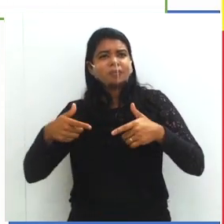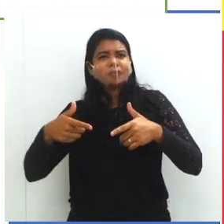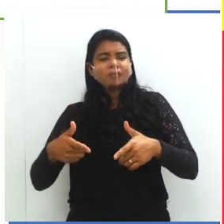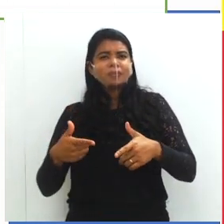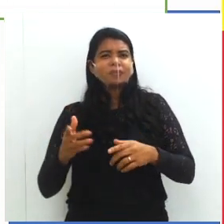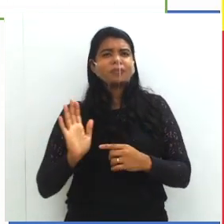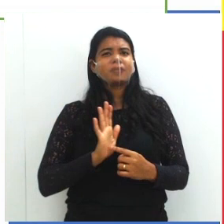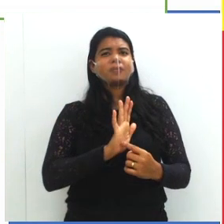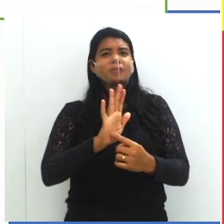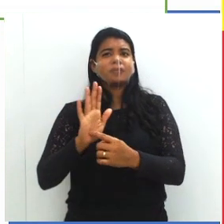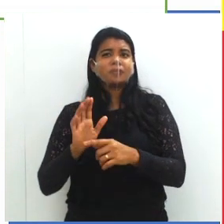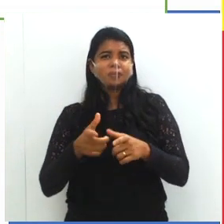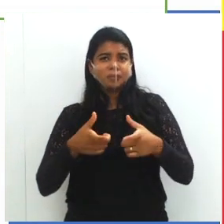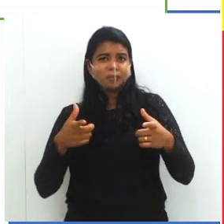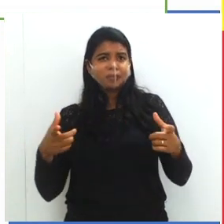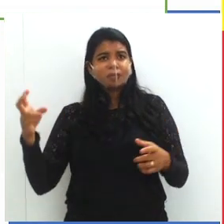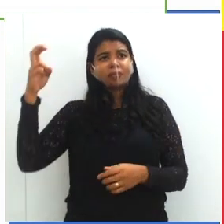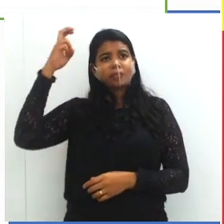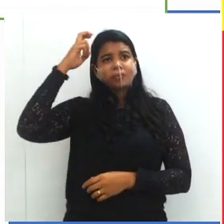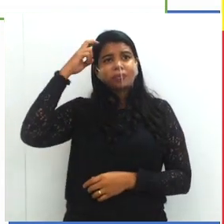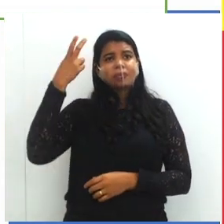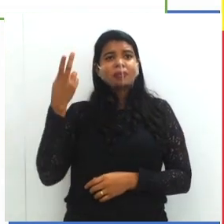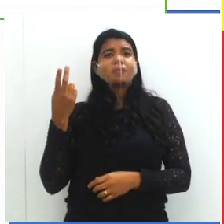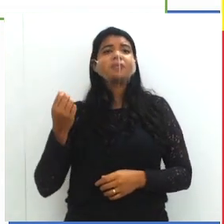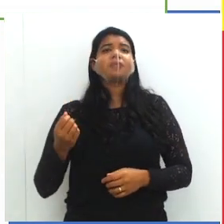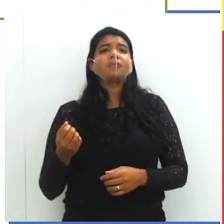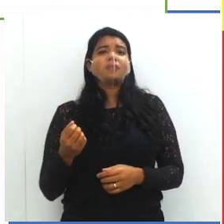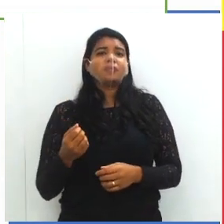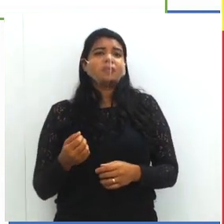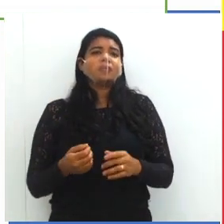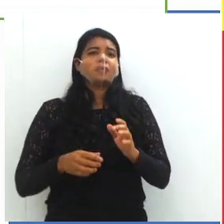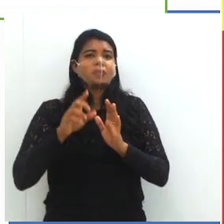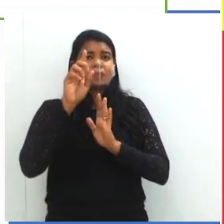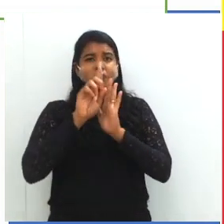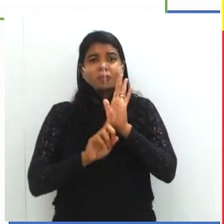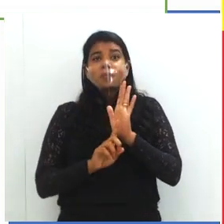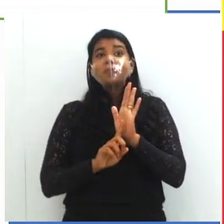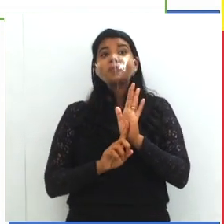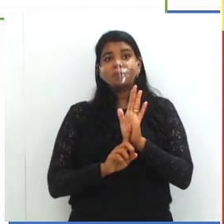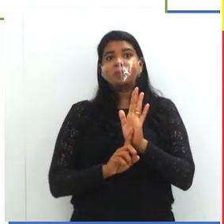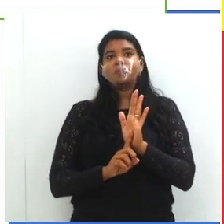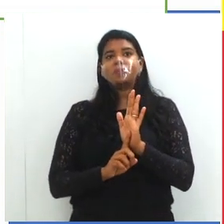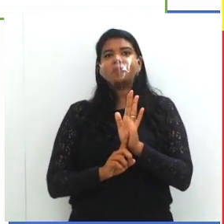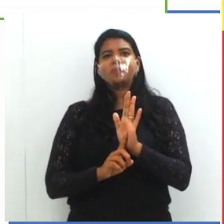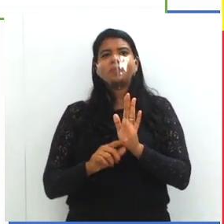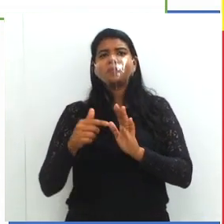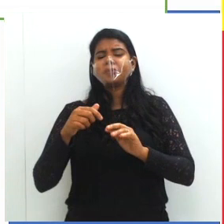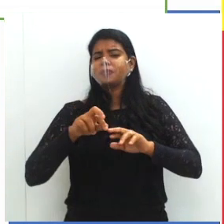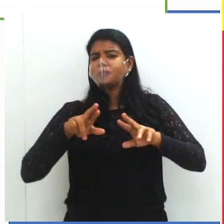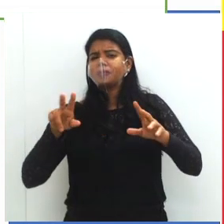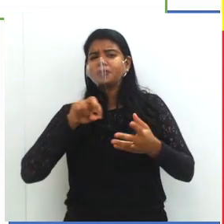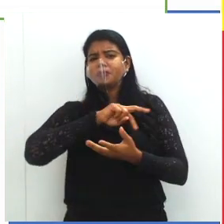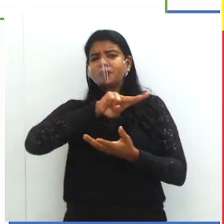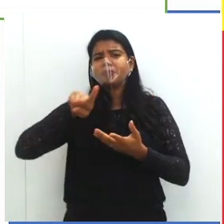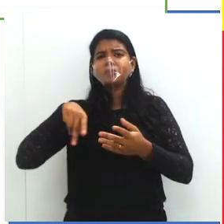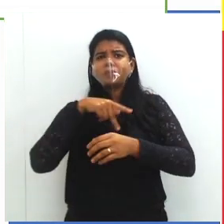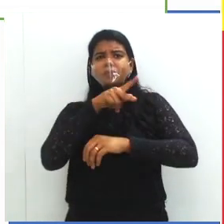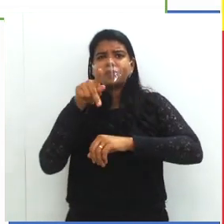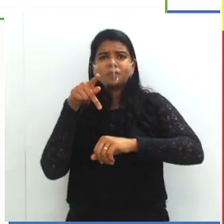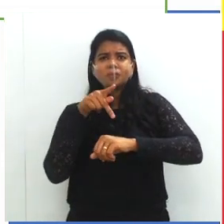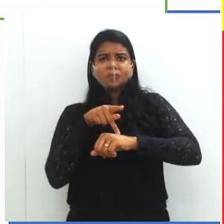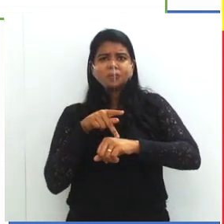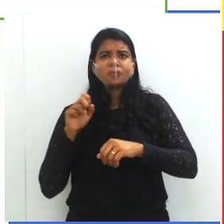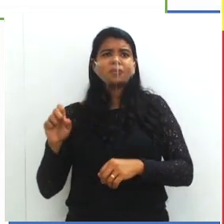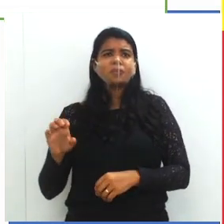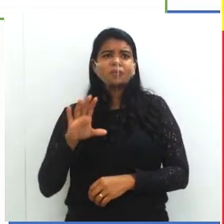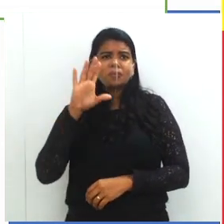âmbito internacional favoreceu a expansão da cultura de direito para vários países,